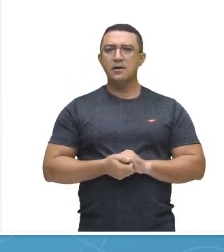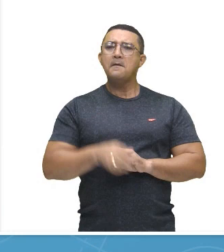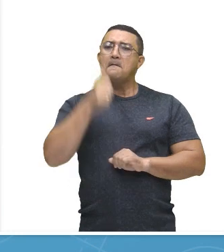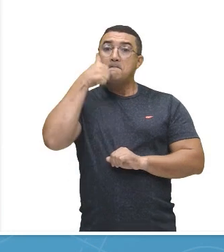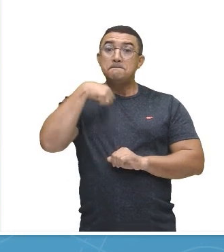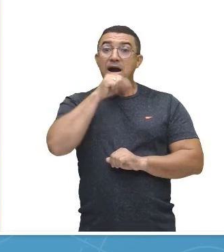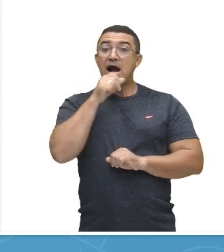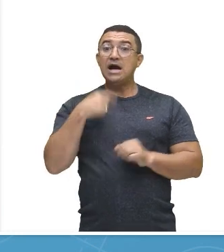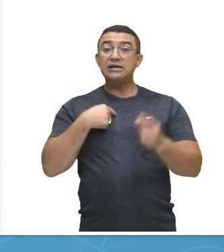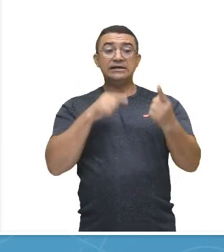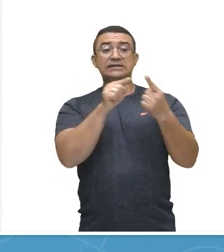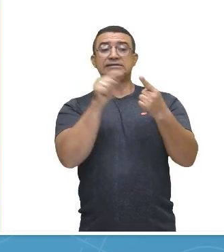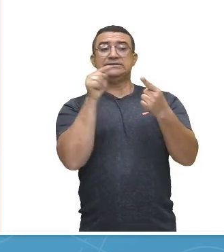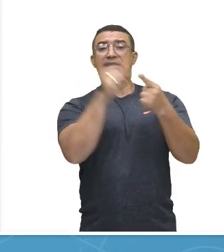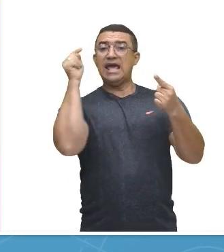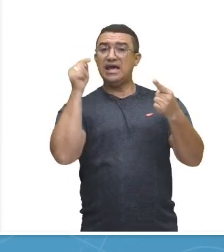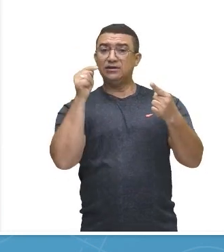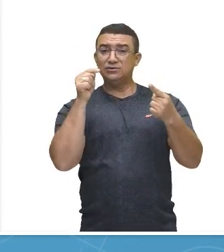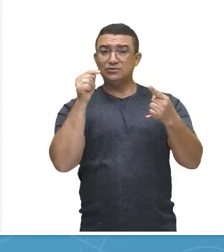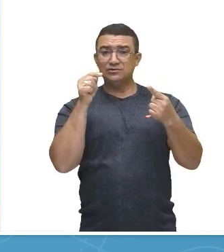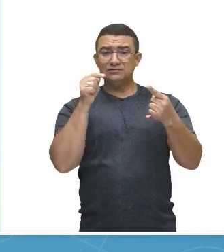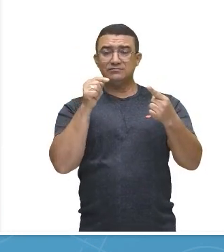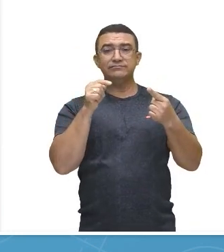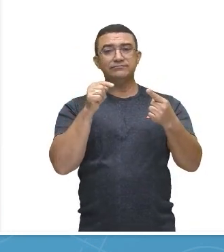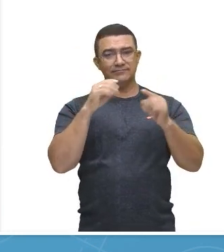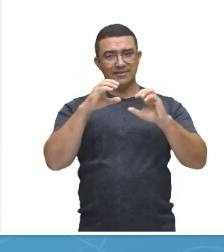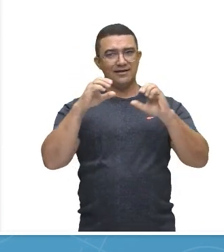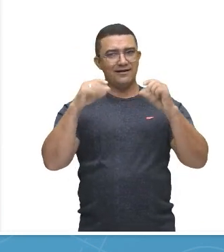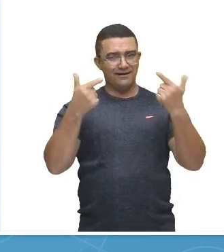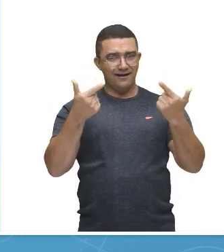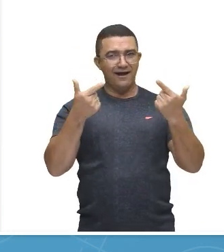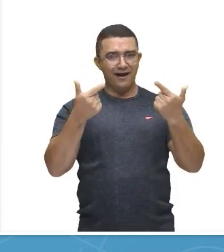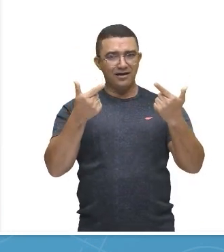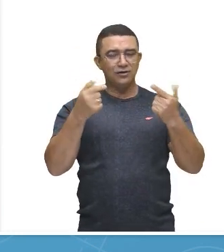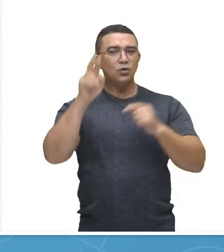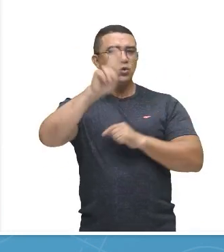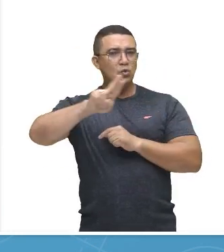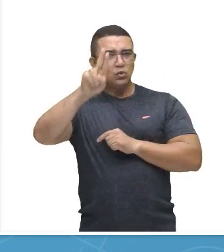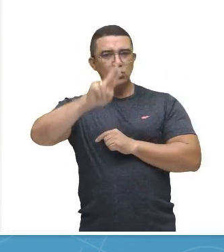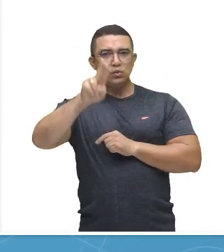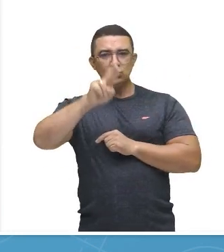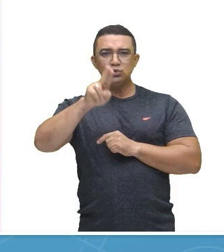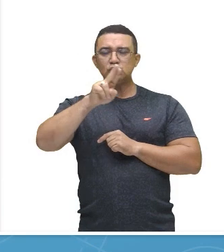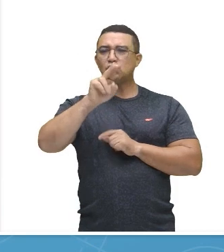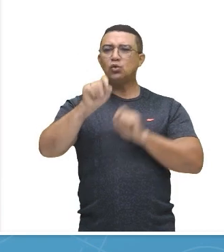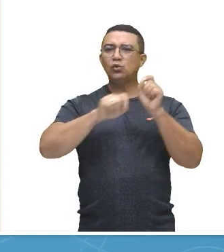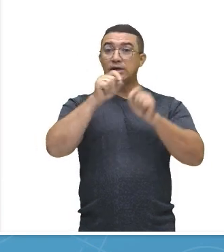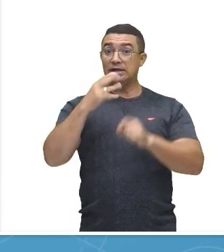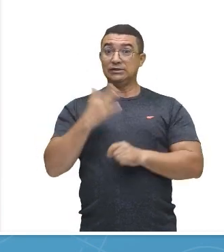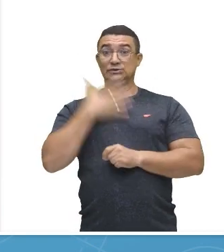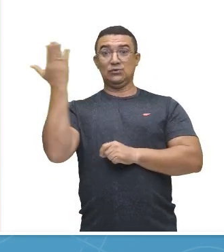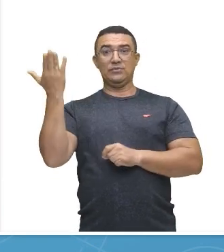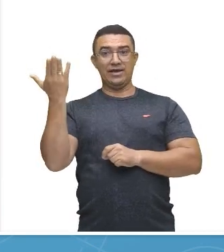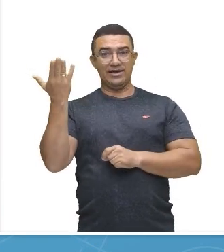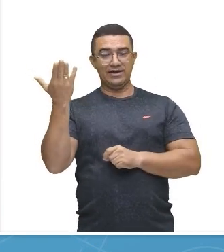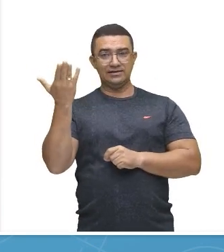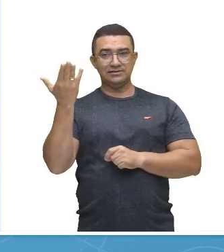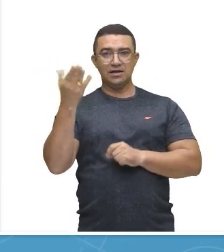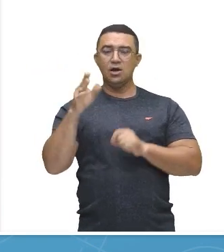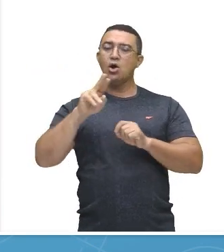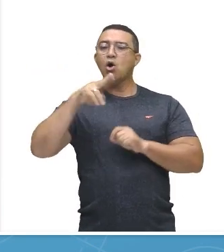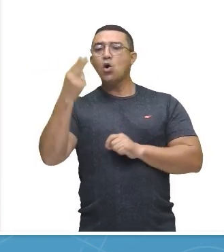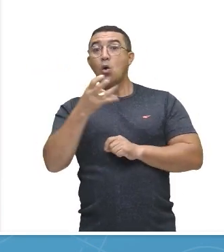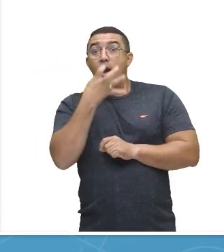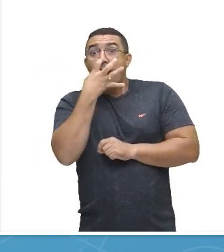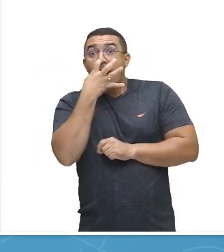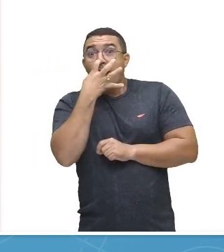meu dedo, disse a menina. Claro que ela fez uso ou de surpresa, ou de admiração, ou